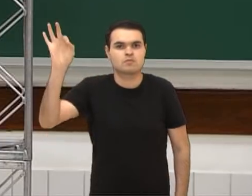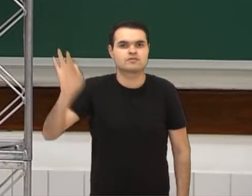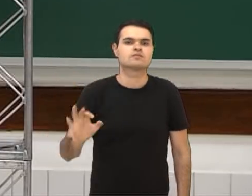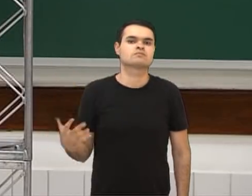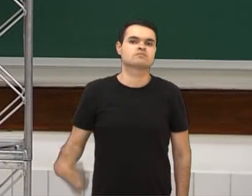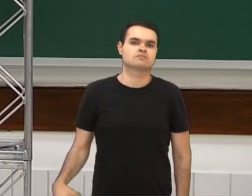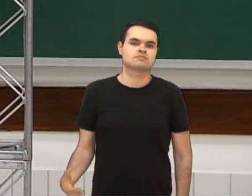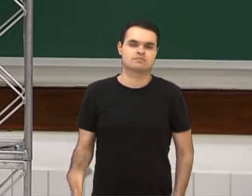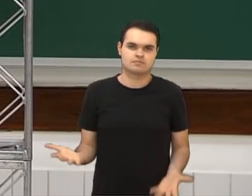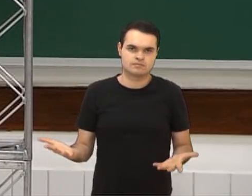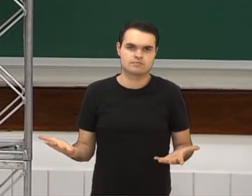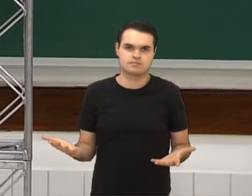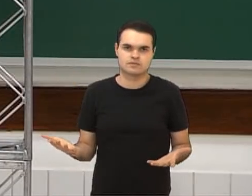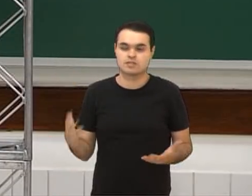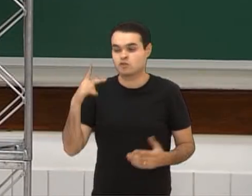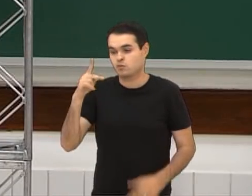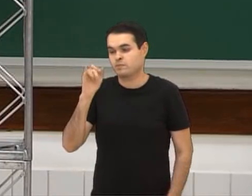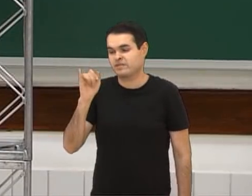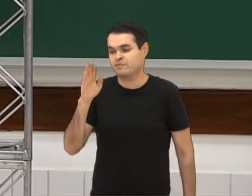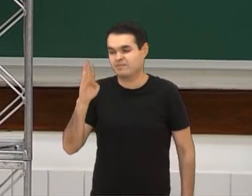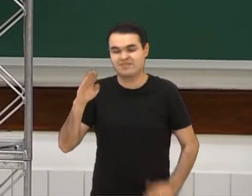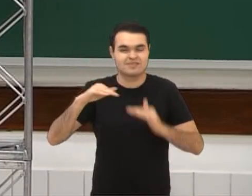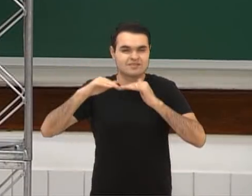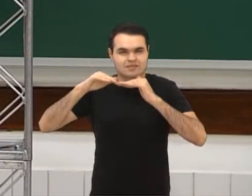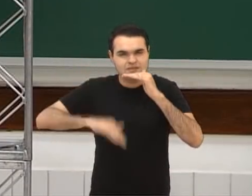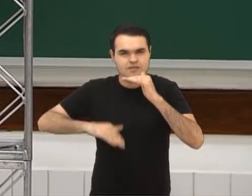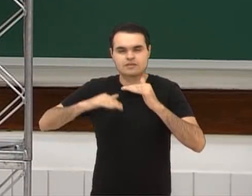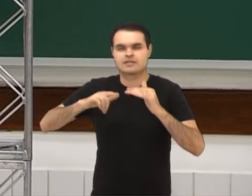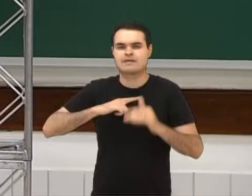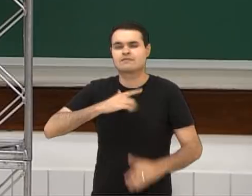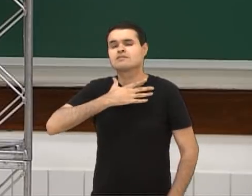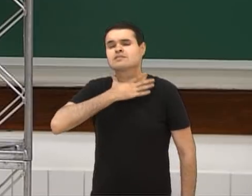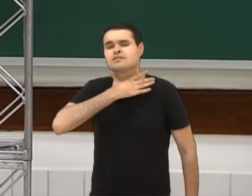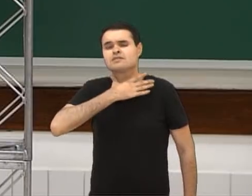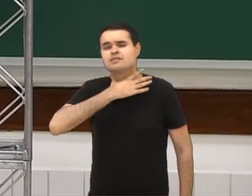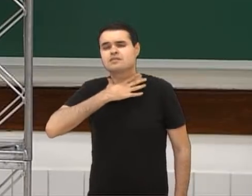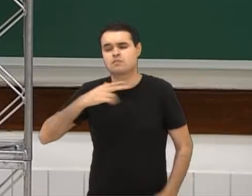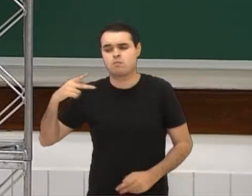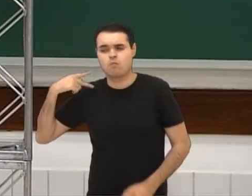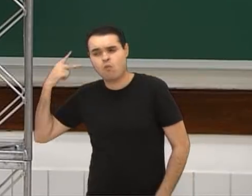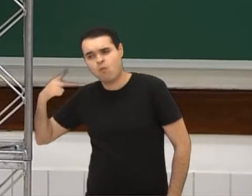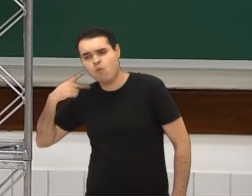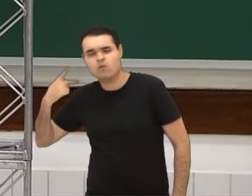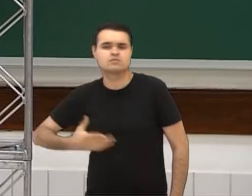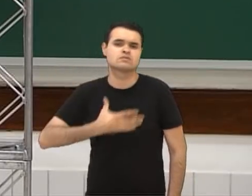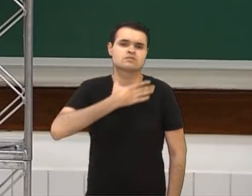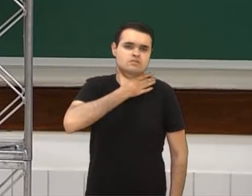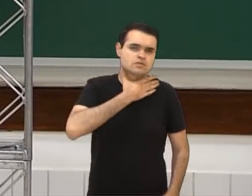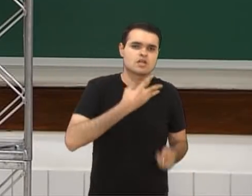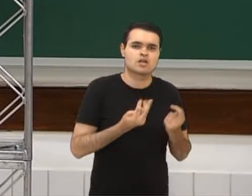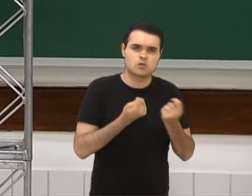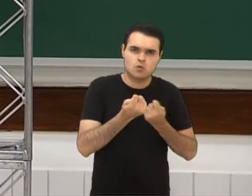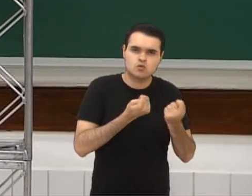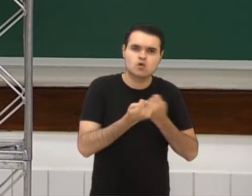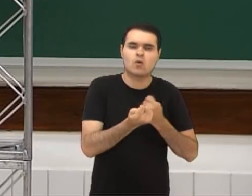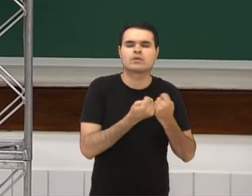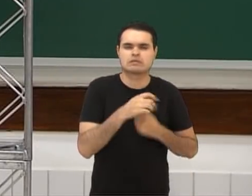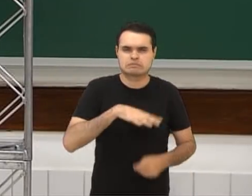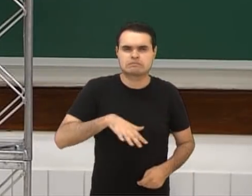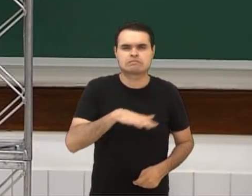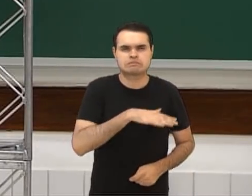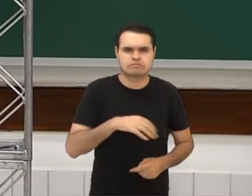3,8%. Então, um PIB negativo. Uma crise, além de uma crise política, uma crise econômica